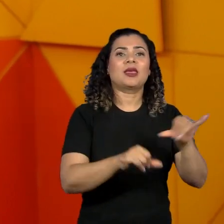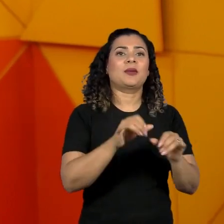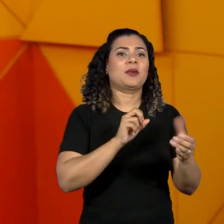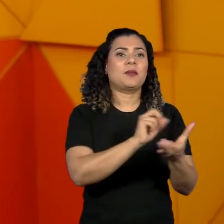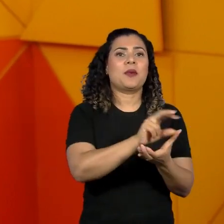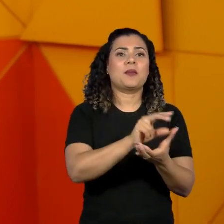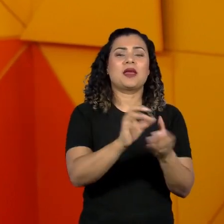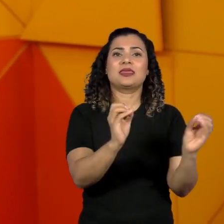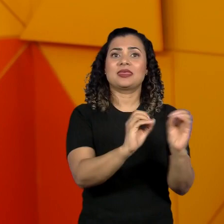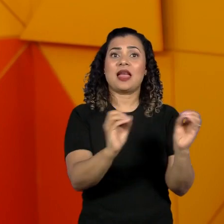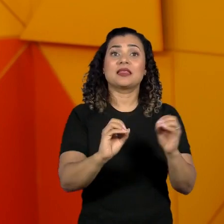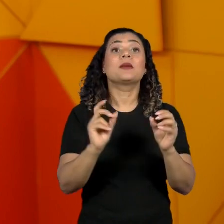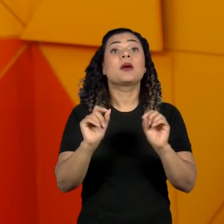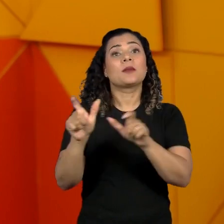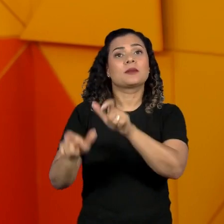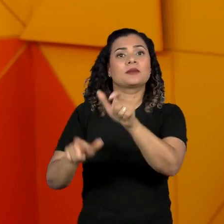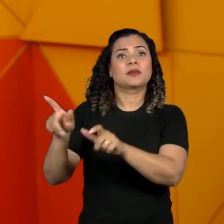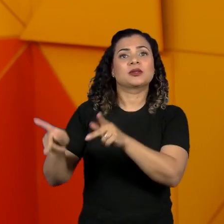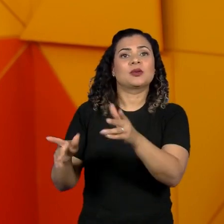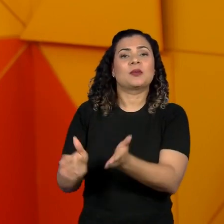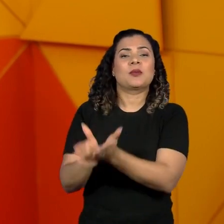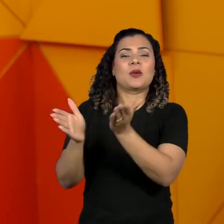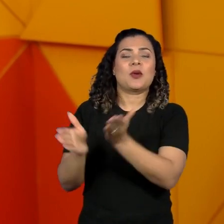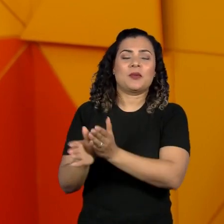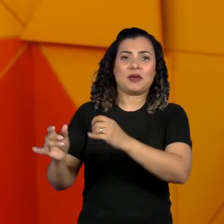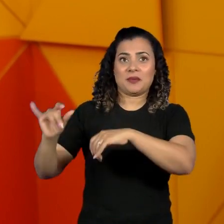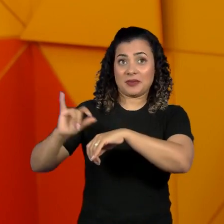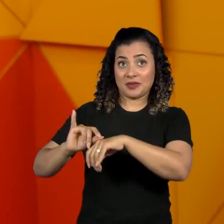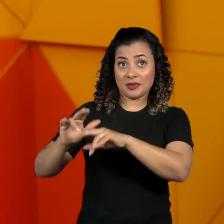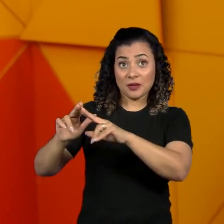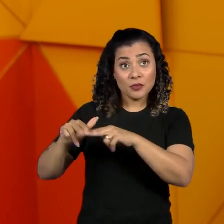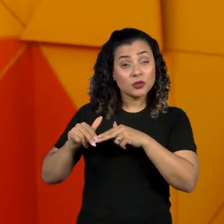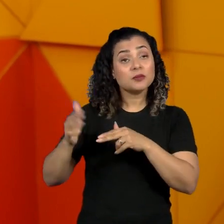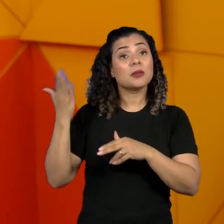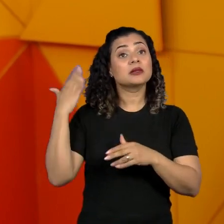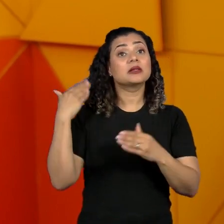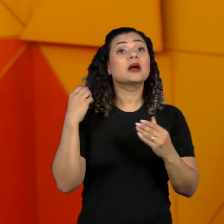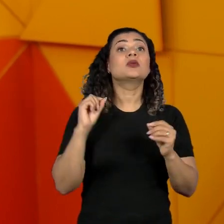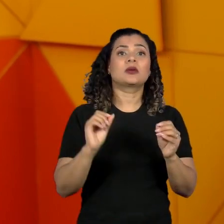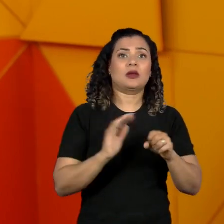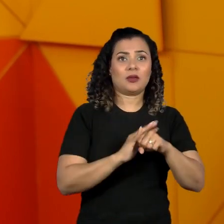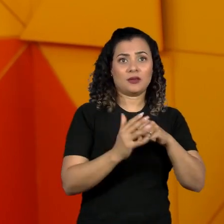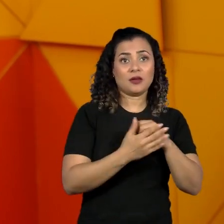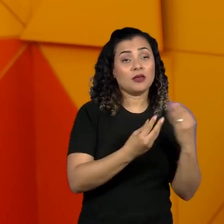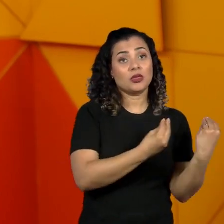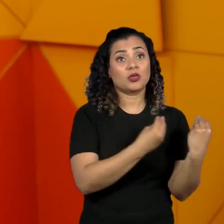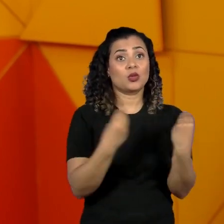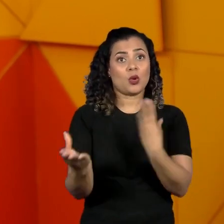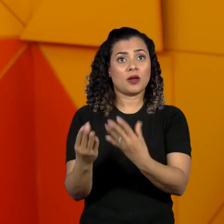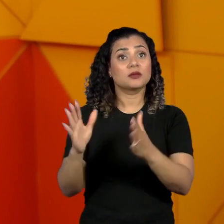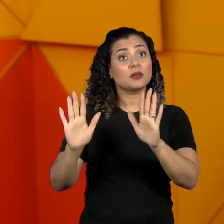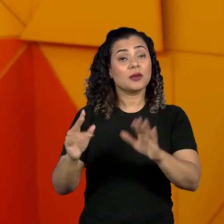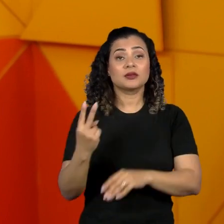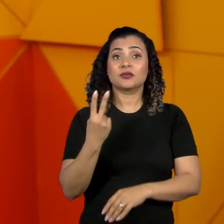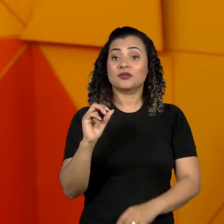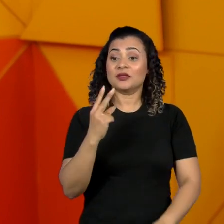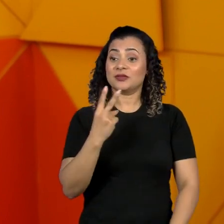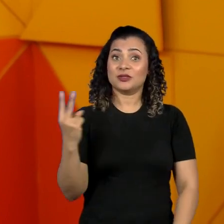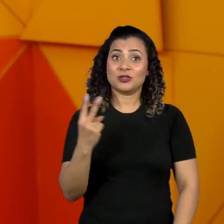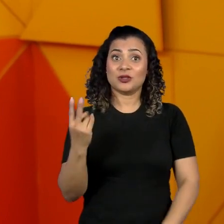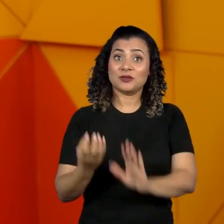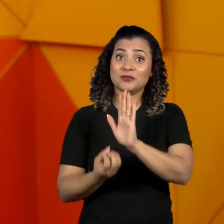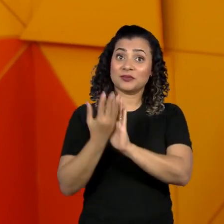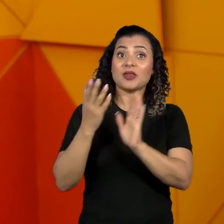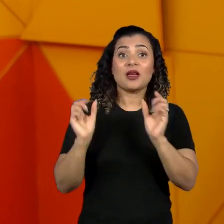mais pobre da capital. Durante a pandemia, esses produtos eram doados e agora, desde 2022, eles